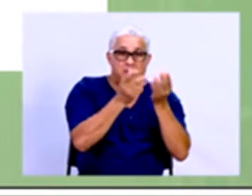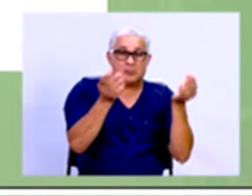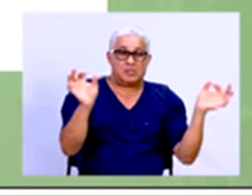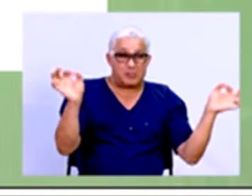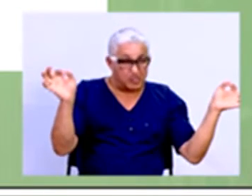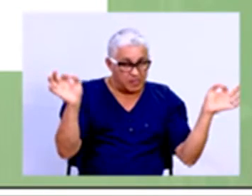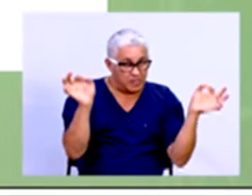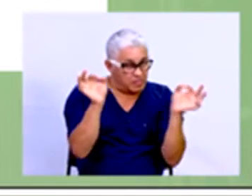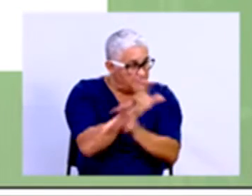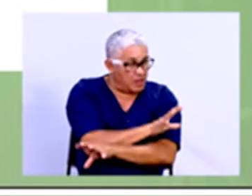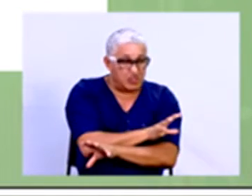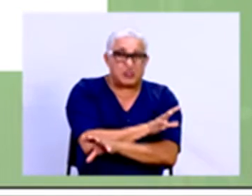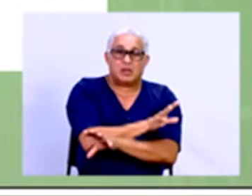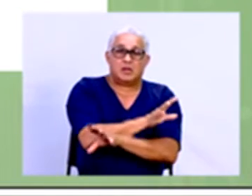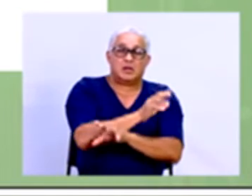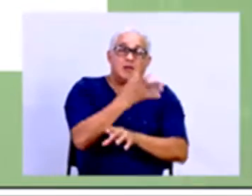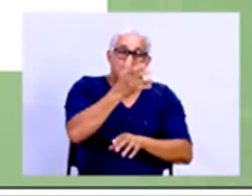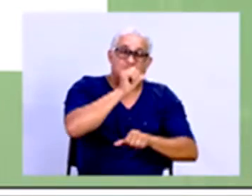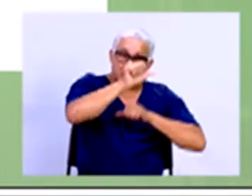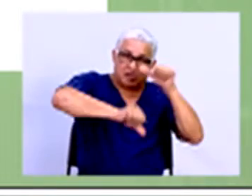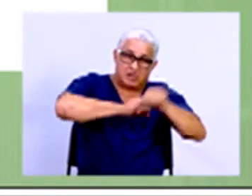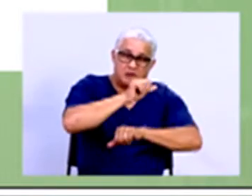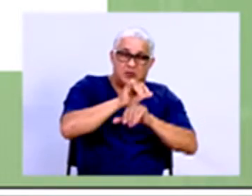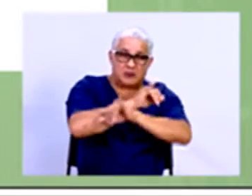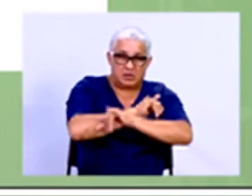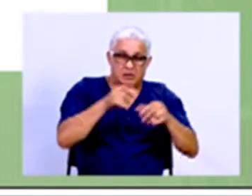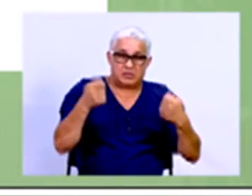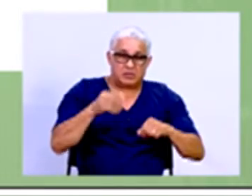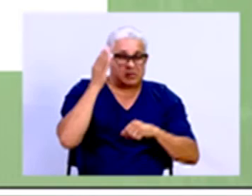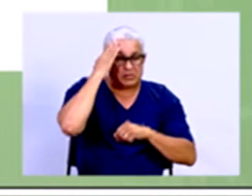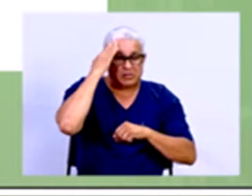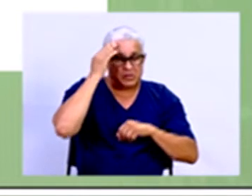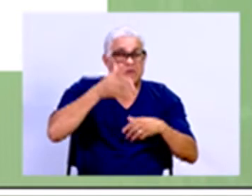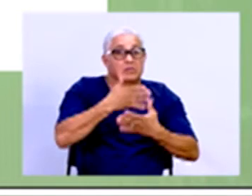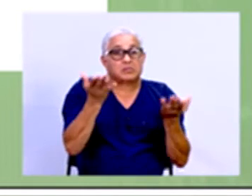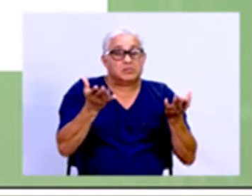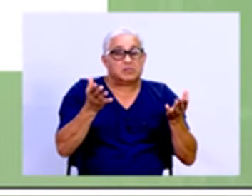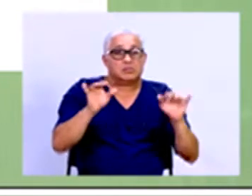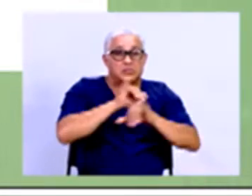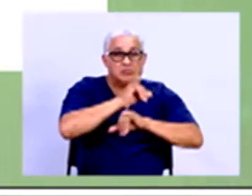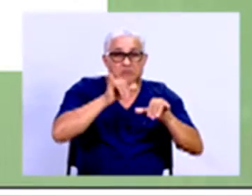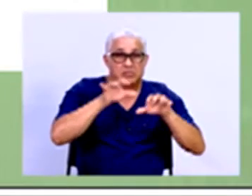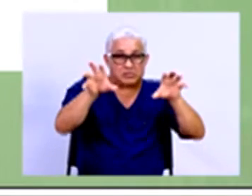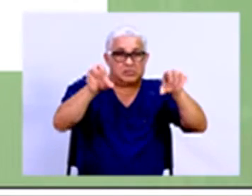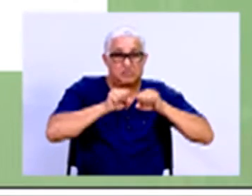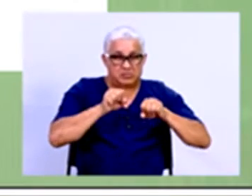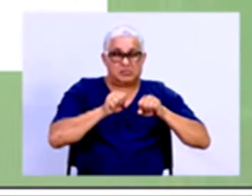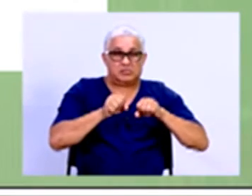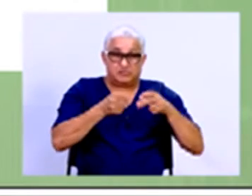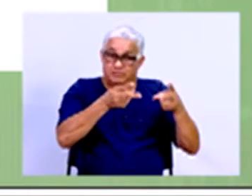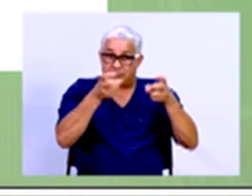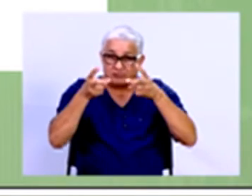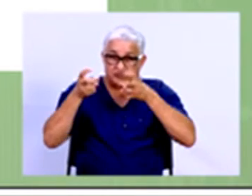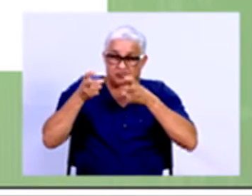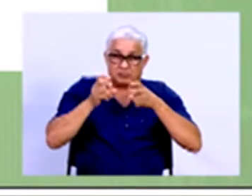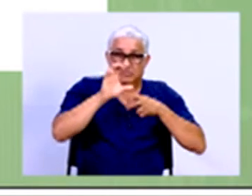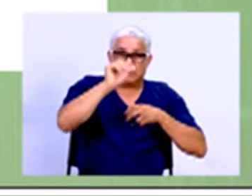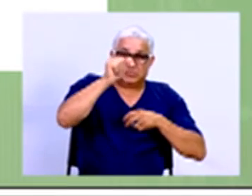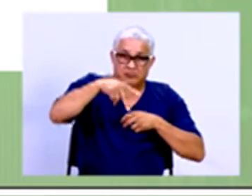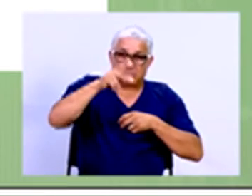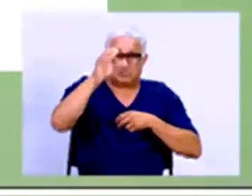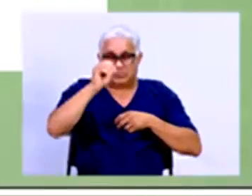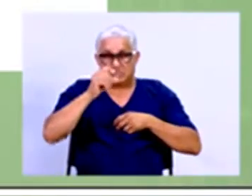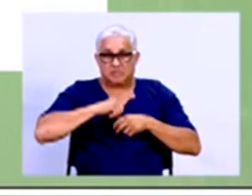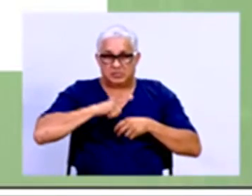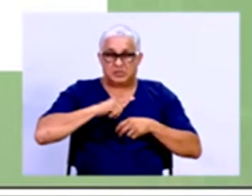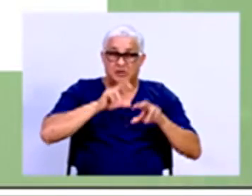gente quiser alterar a informação. A gente precisa saber qual é a informação que está vindo. Percebam que cada campo do formulário trata a informação